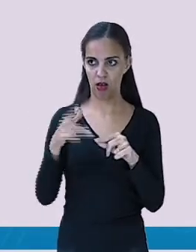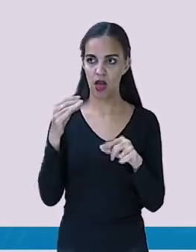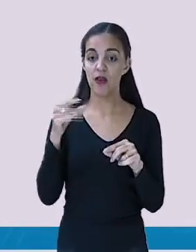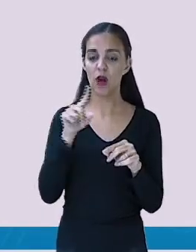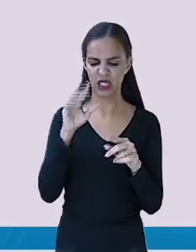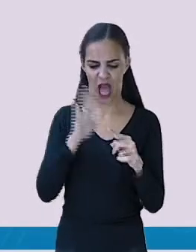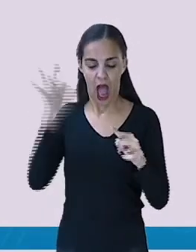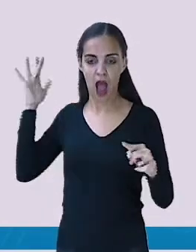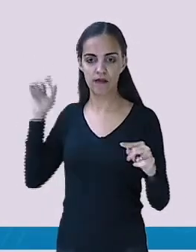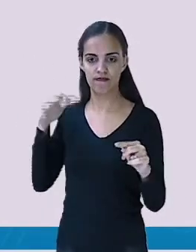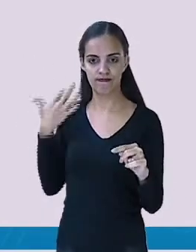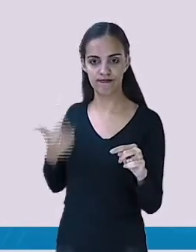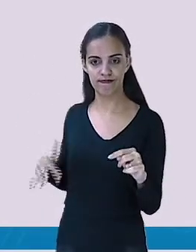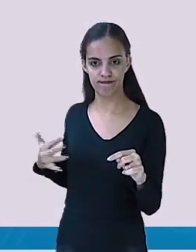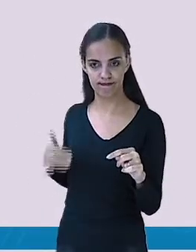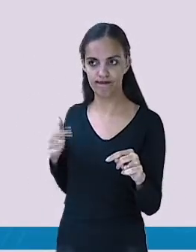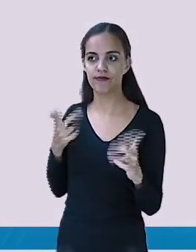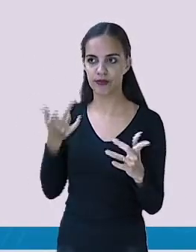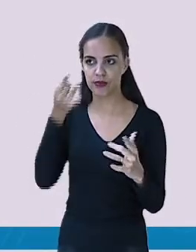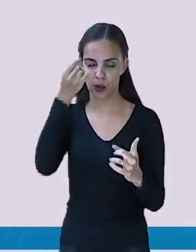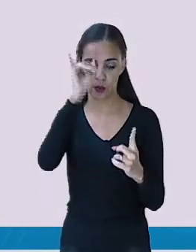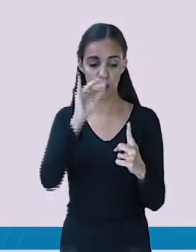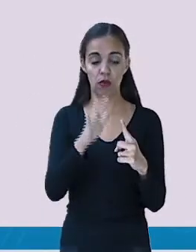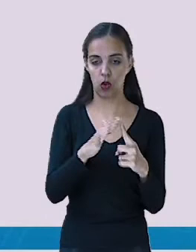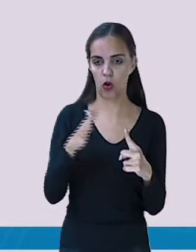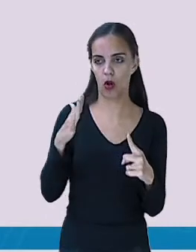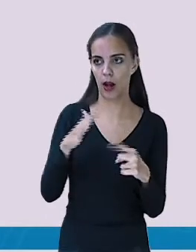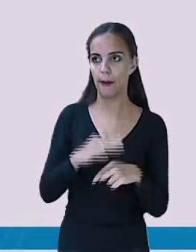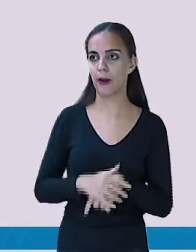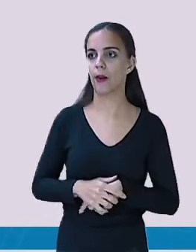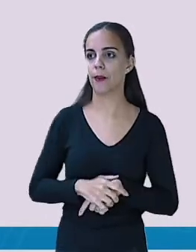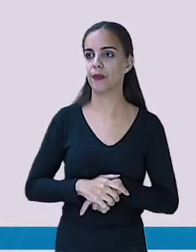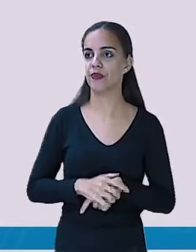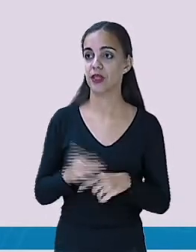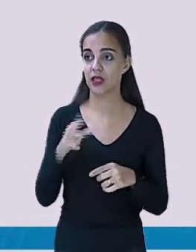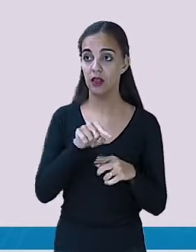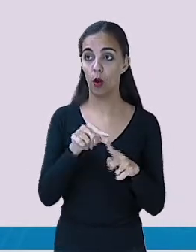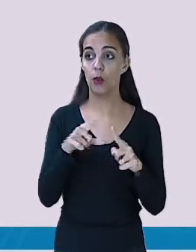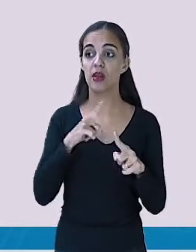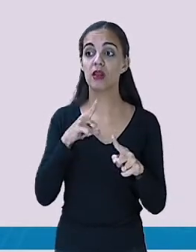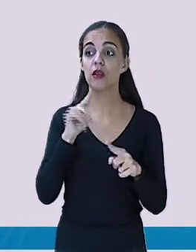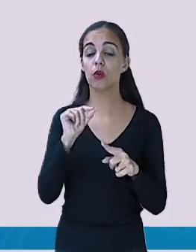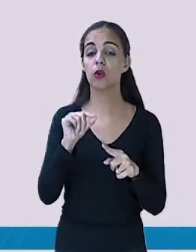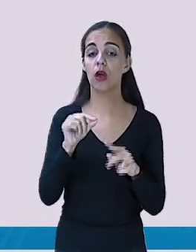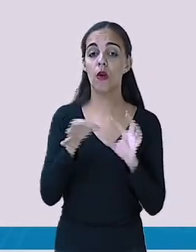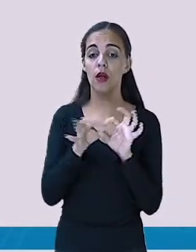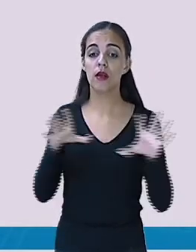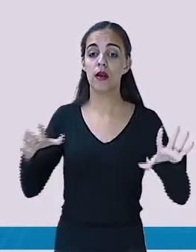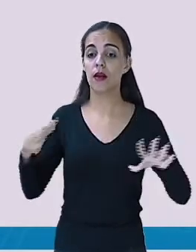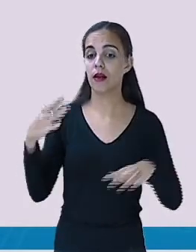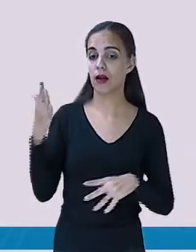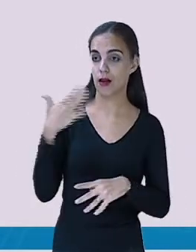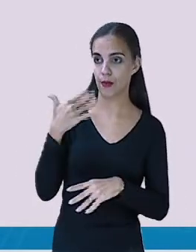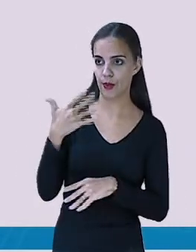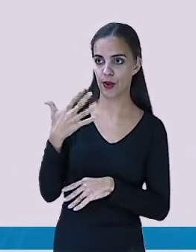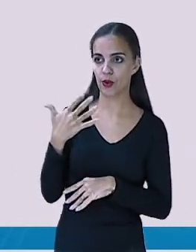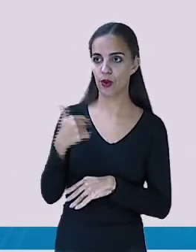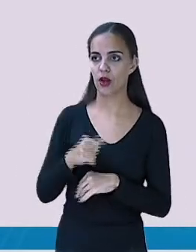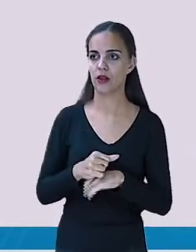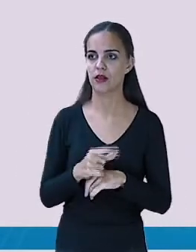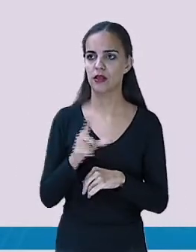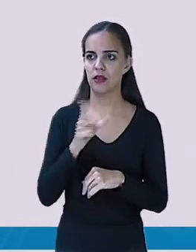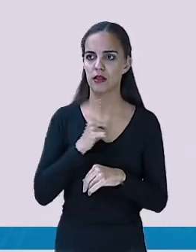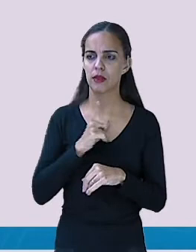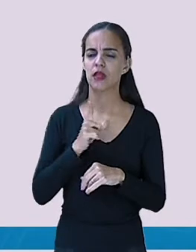fala que vai queimar tamanho a temperatura dele então a liberação de em